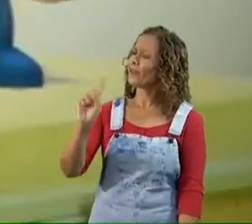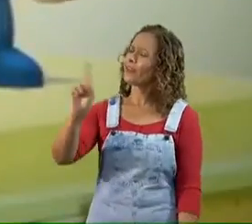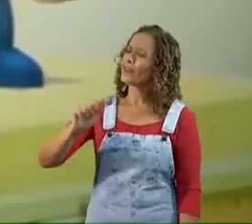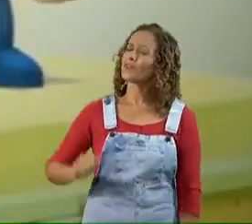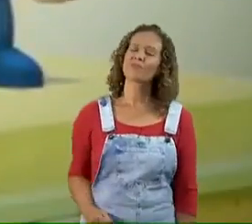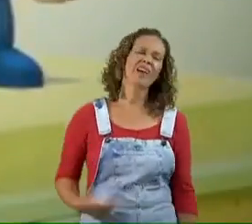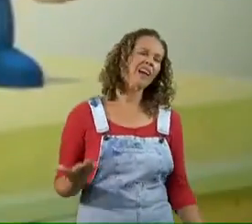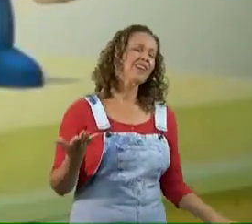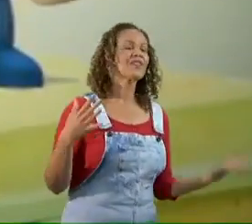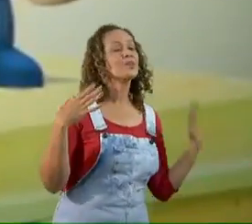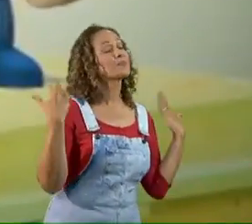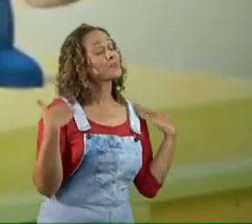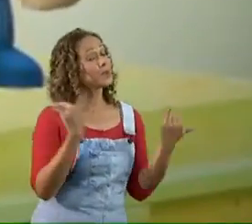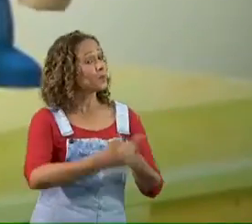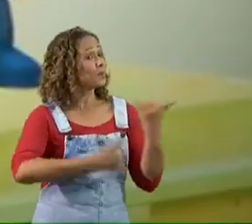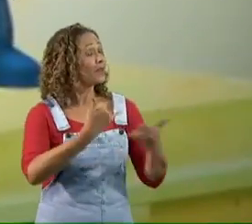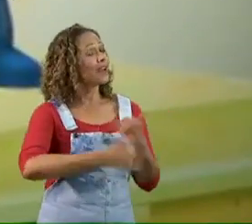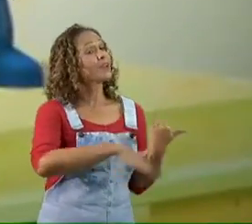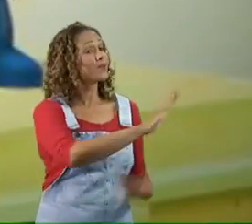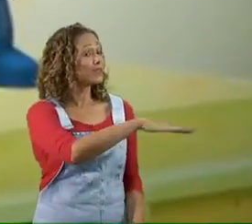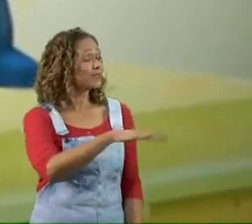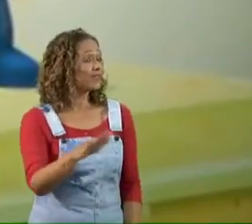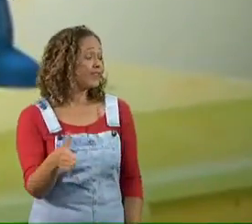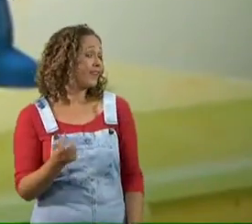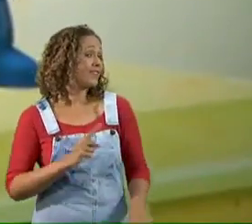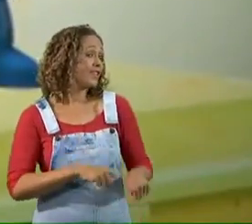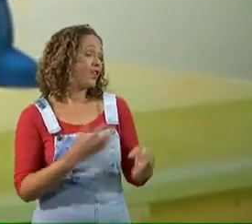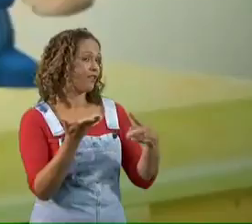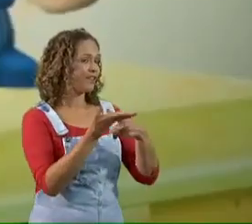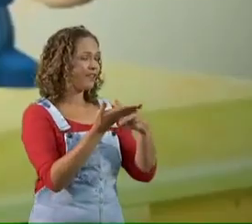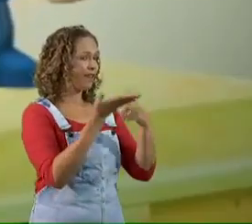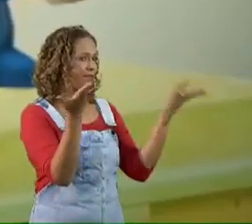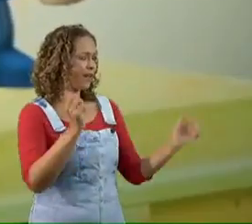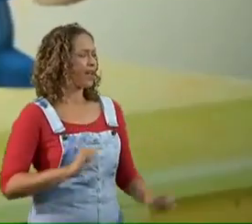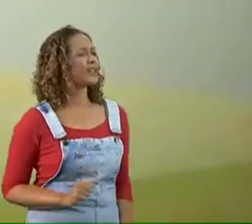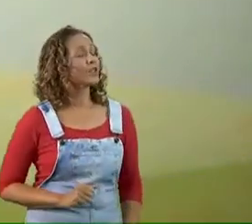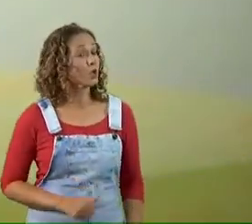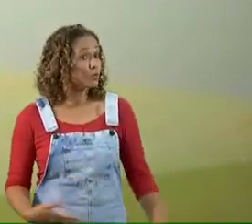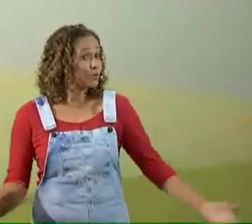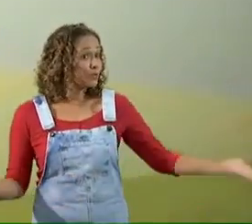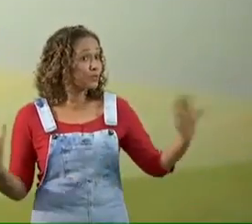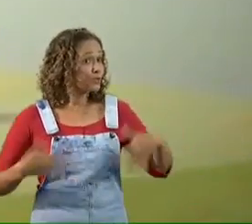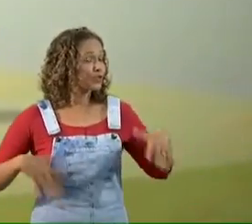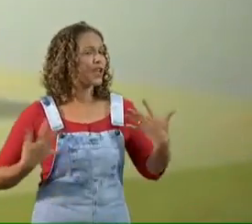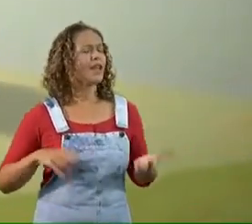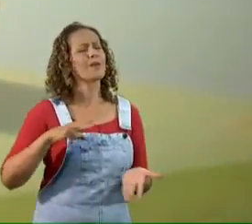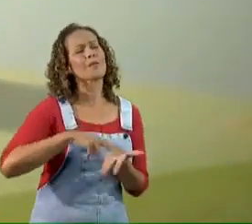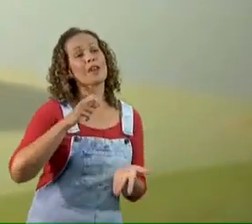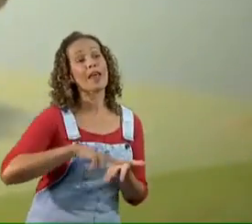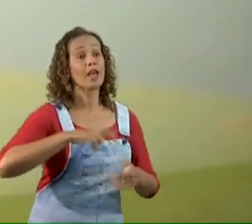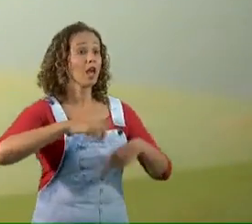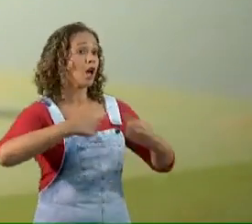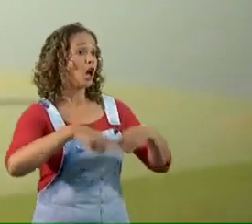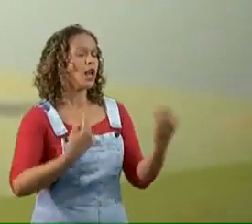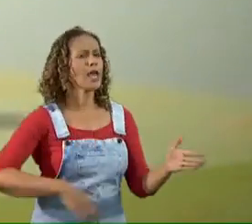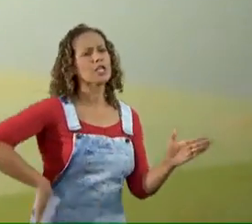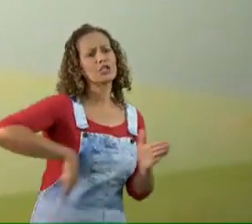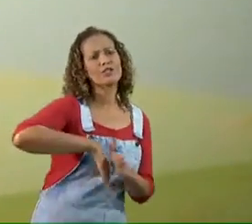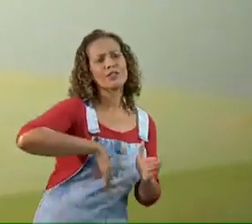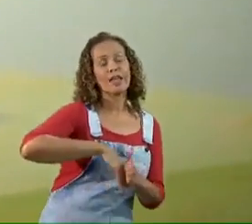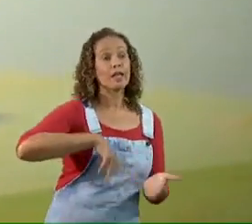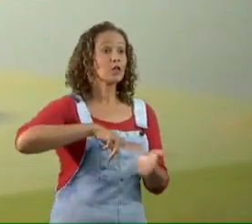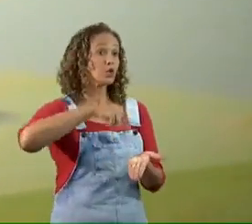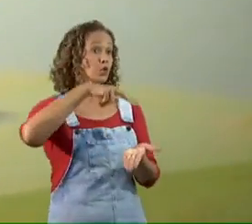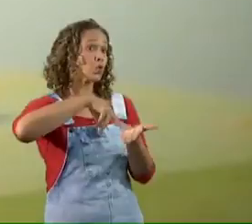da escola para brincar com as crianças na hora do recreio. Puxa! Eu pulei, rolei, chutei,